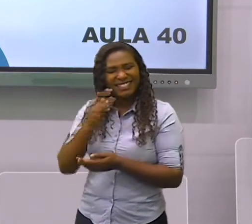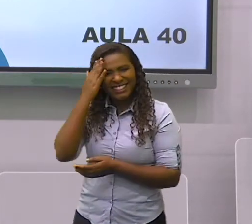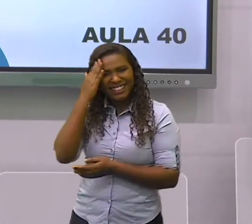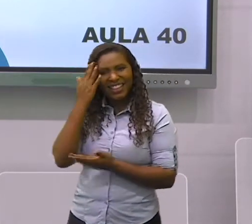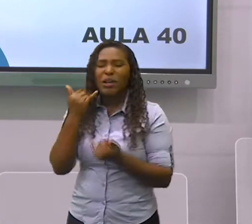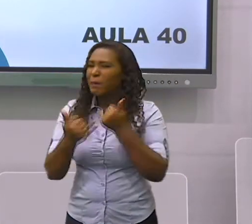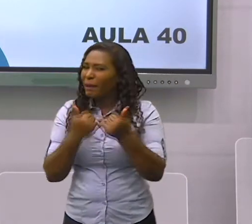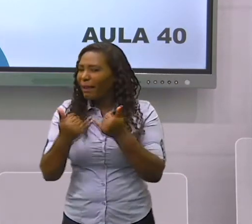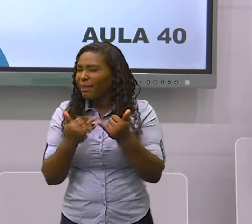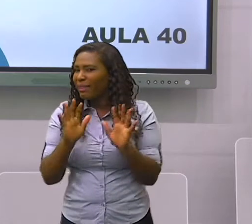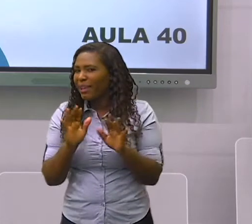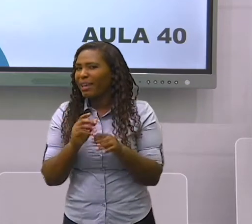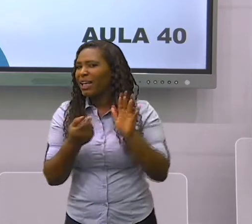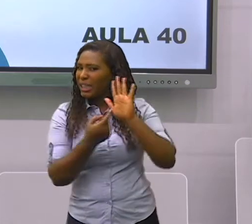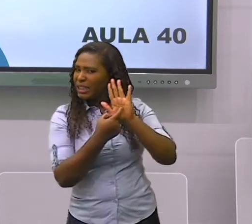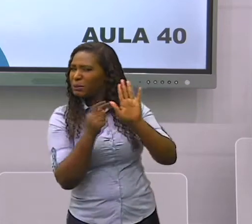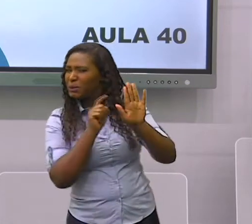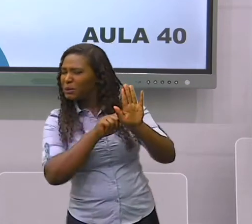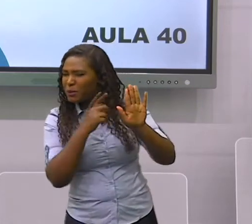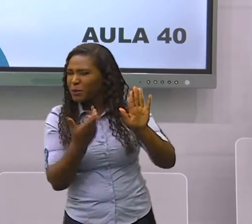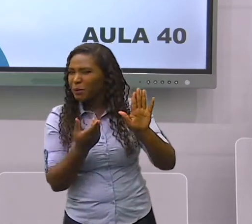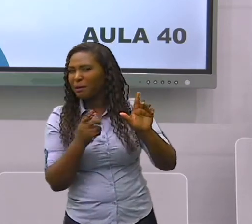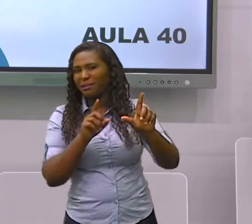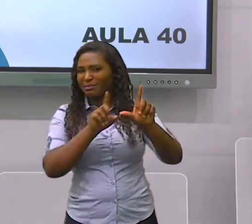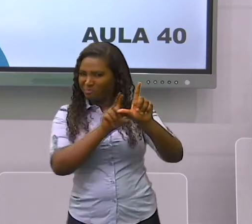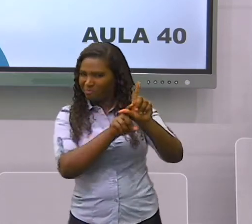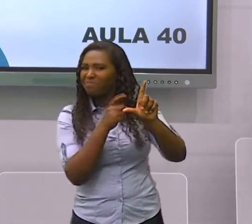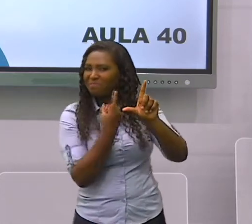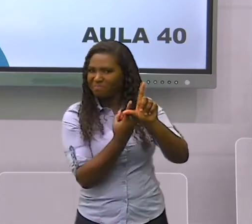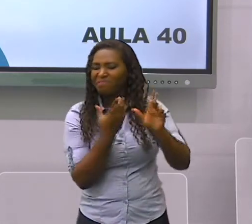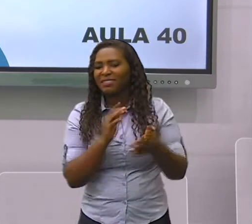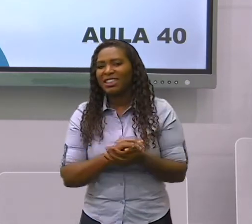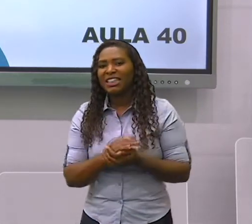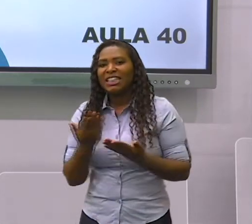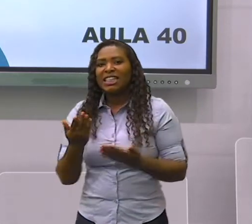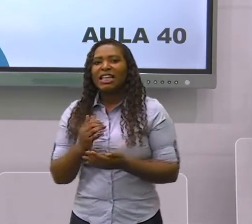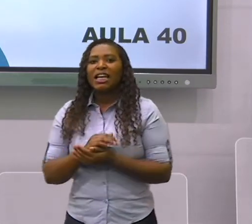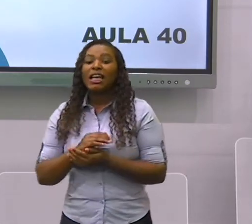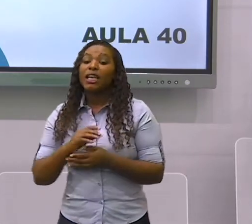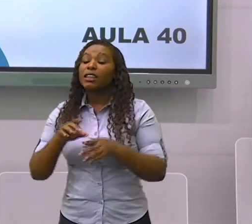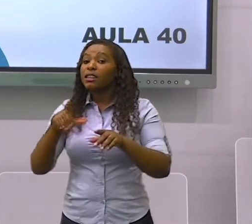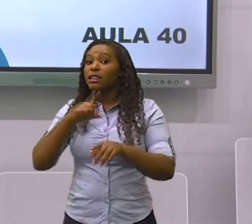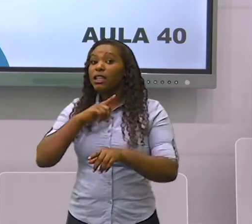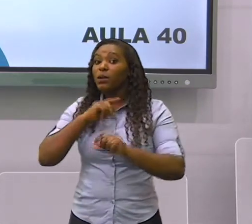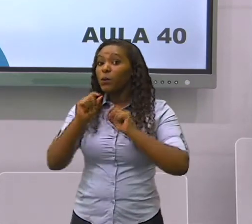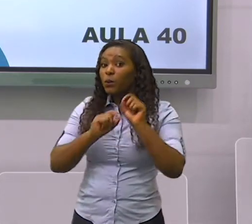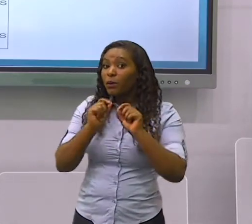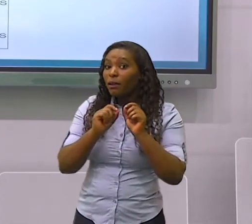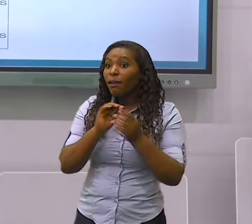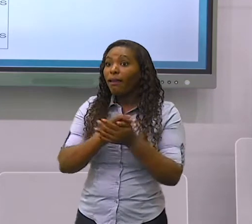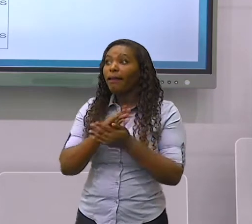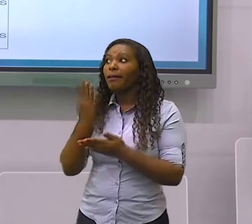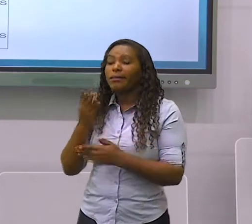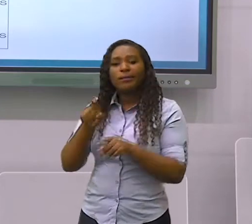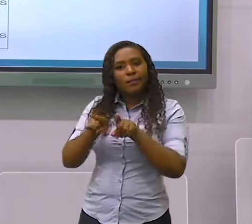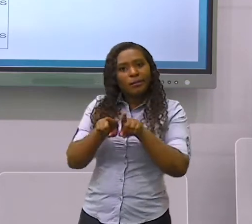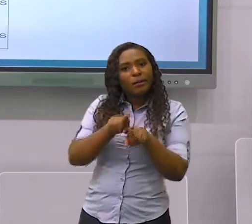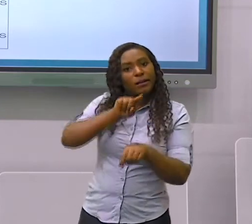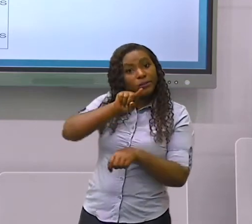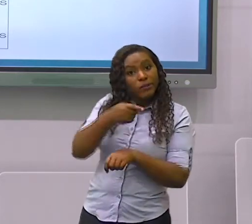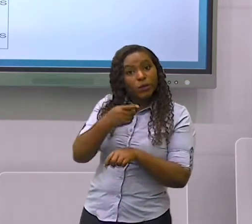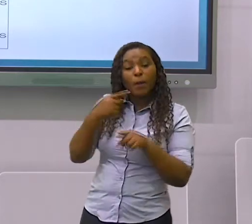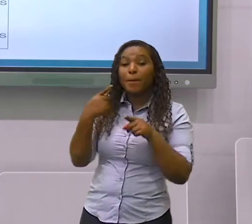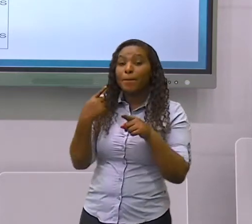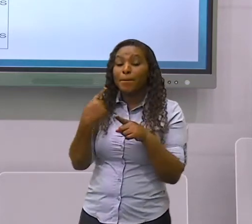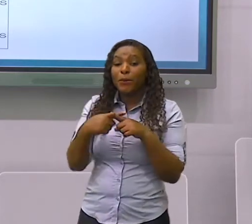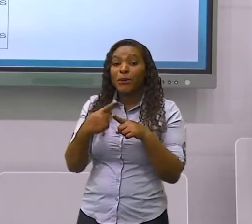sua característica a vírgula, pois nós estamos falando de números decimais também. Então hoje nós vamos aqui